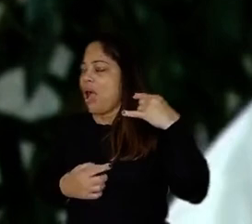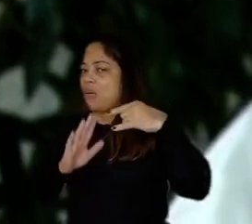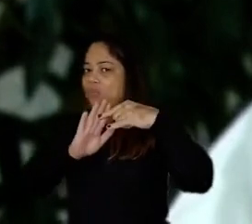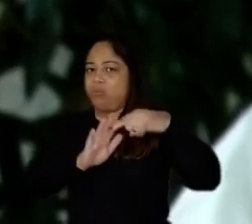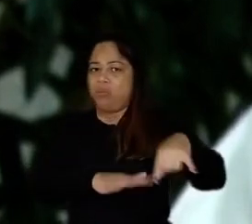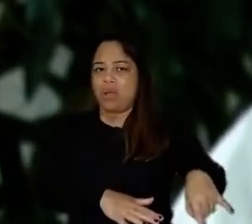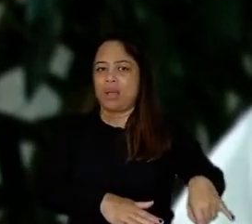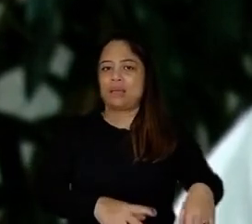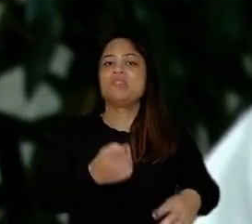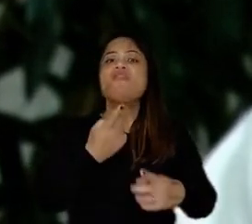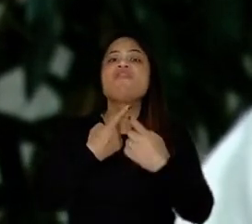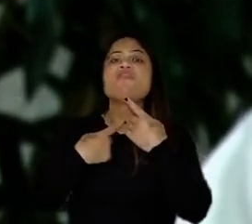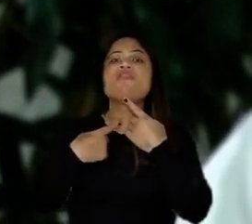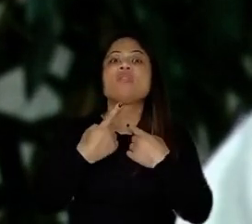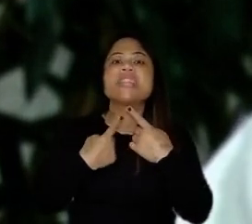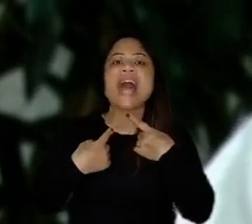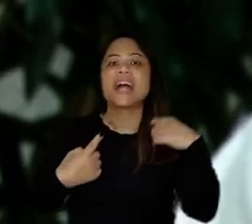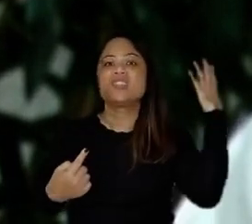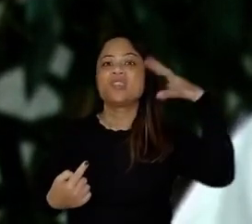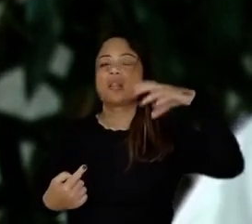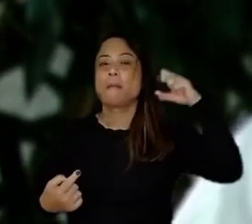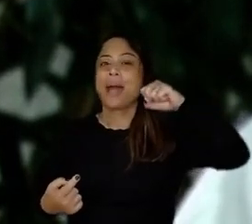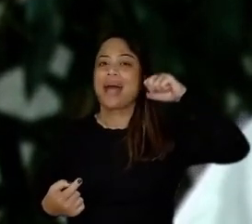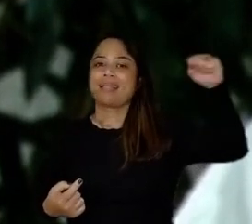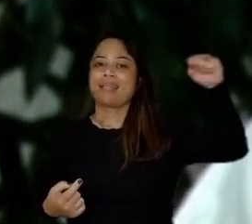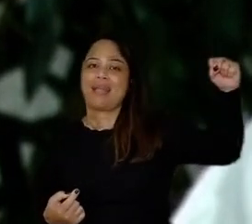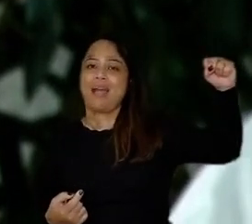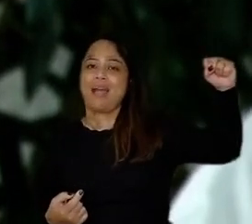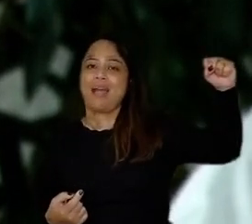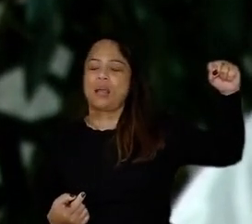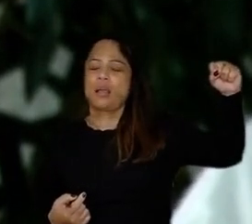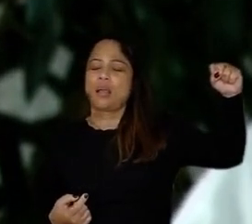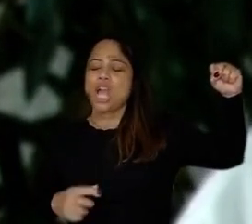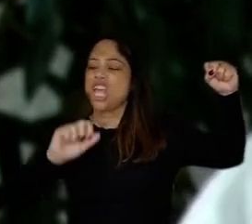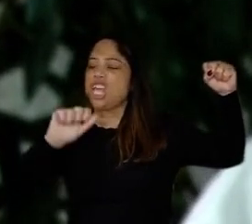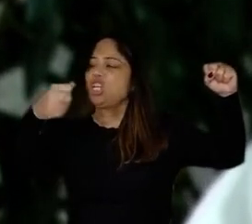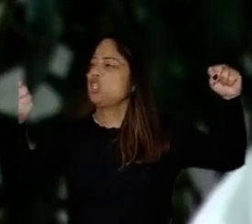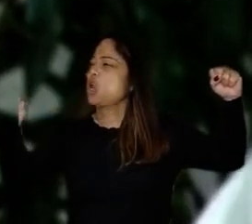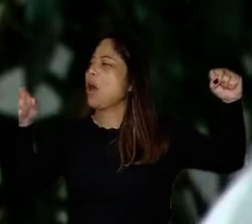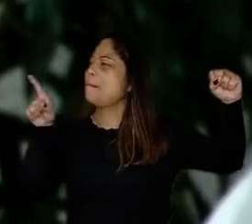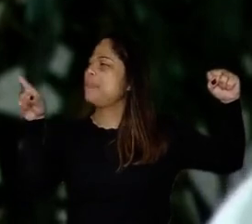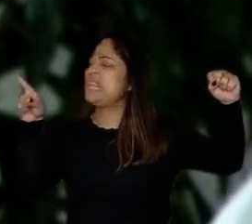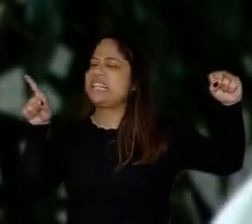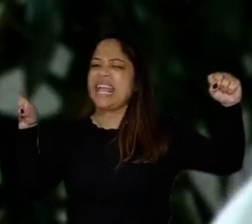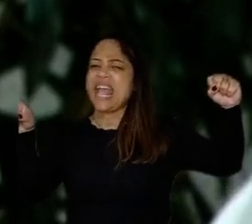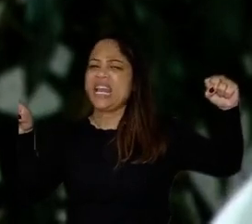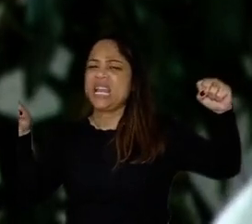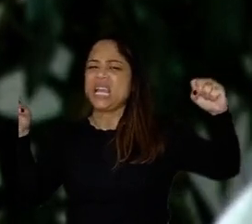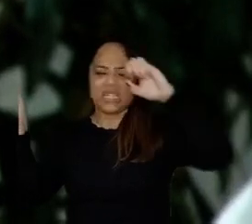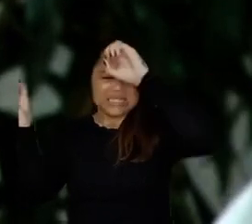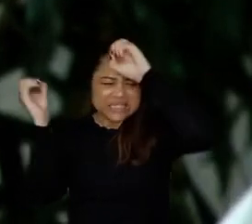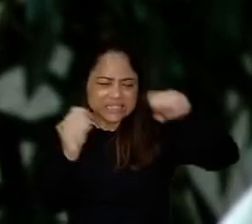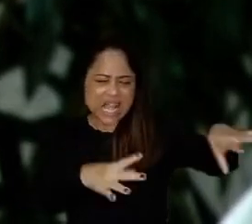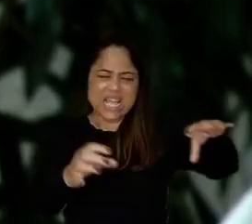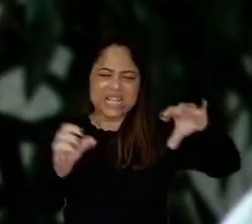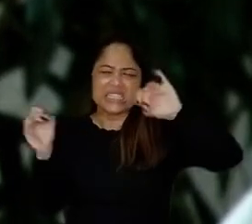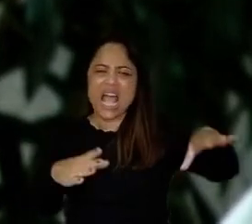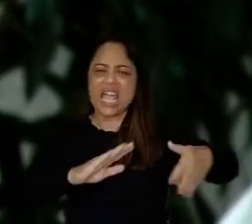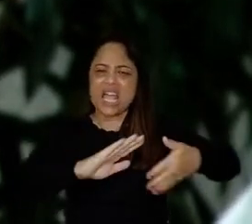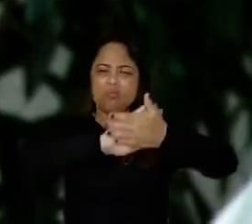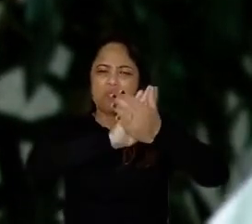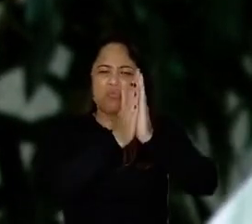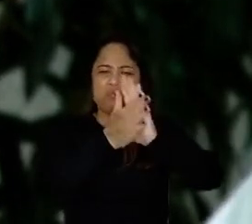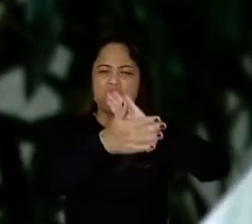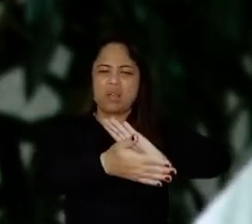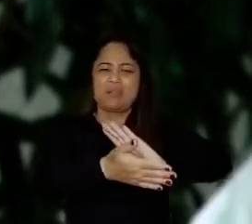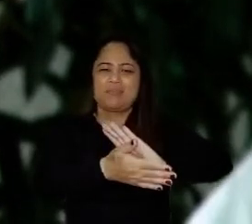espírito de suicídio que ronda a sua casa, sai agora em nome de Jesus. Esse sentimento que você